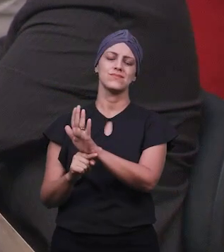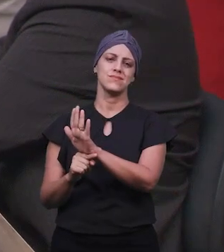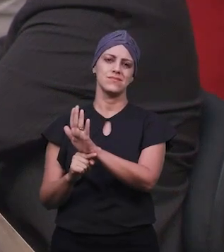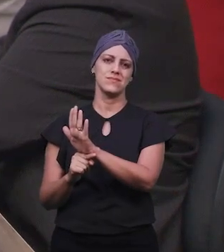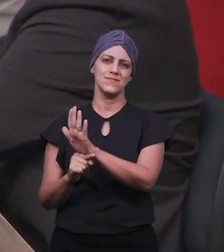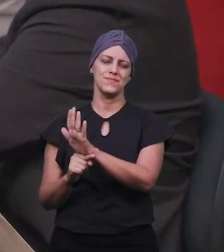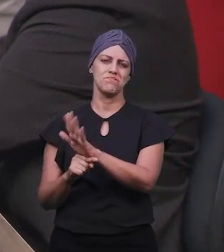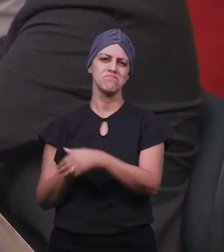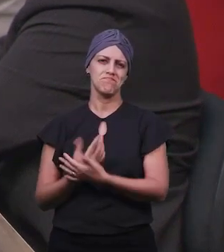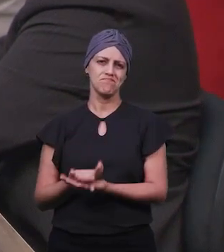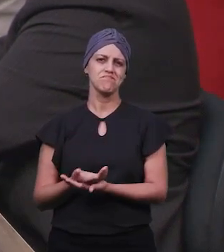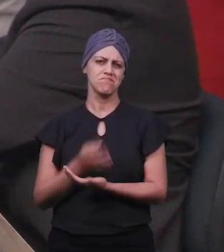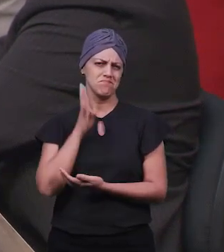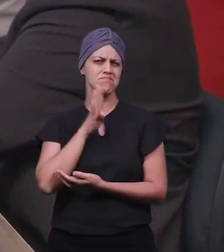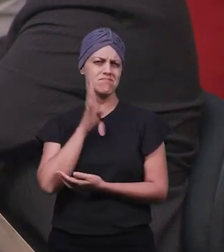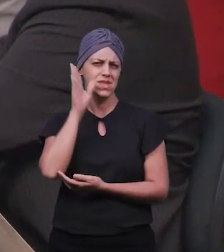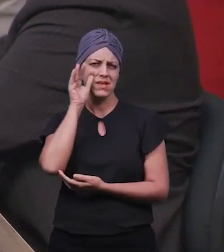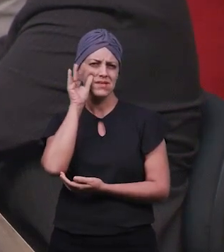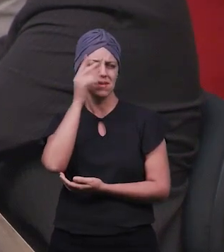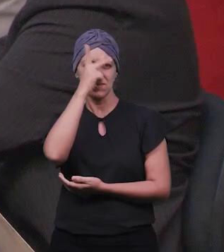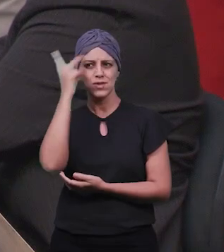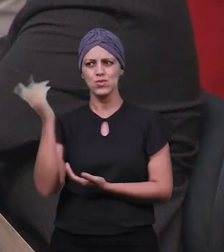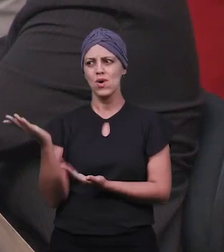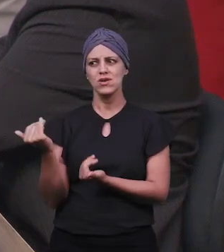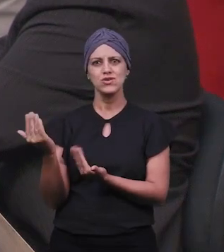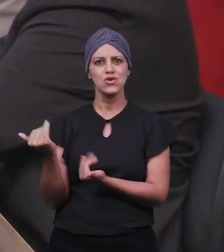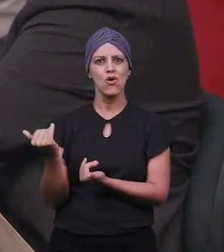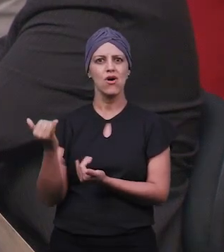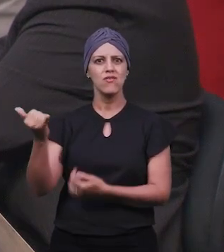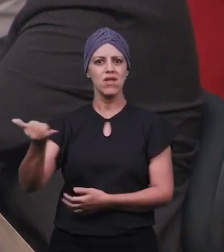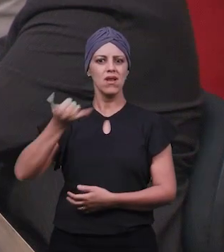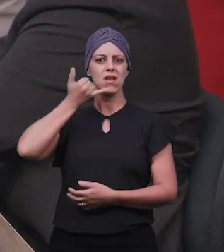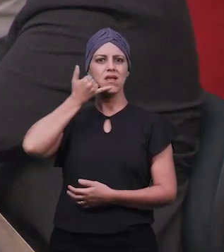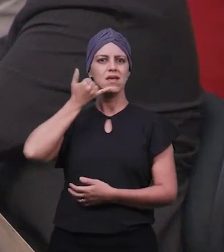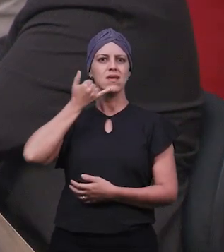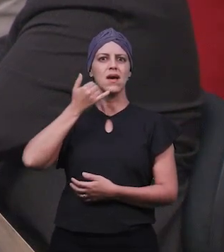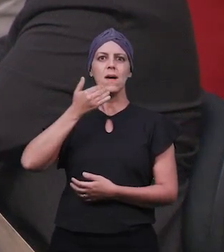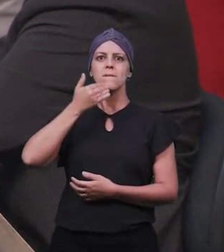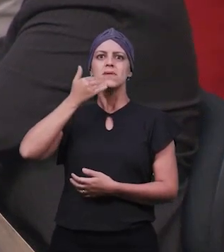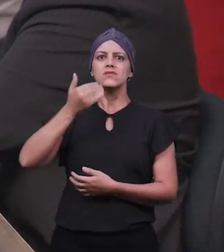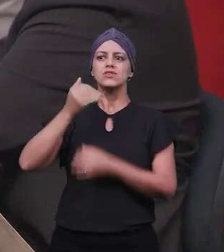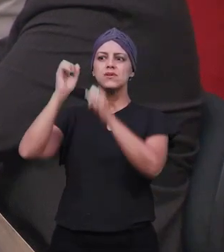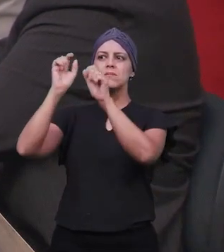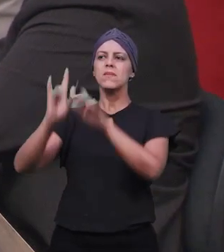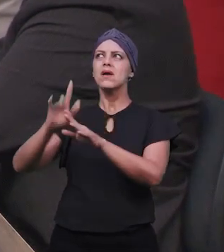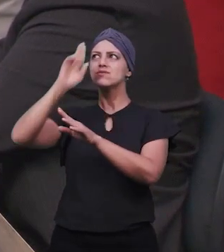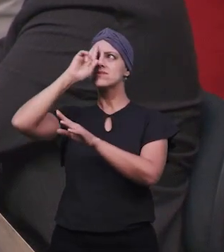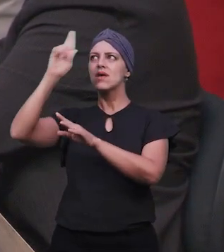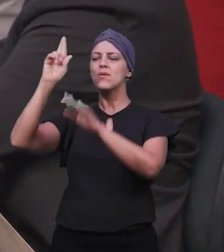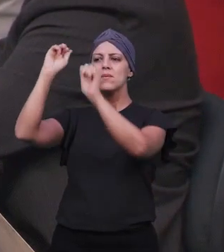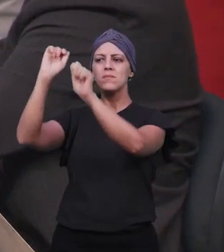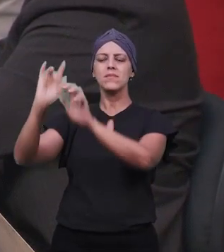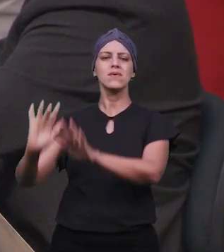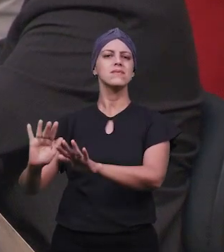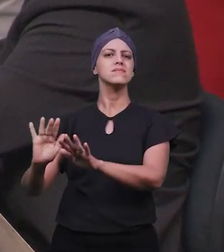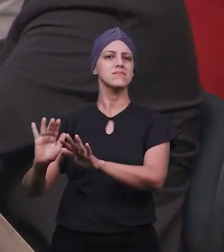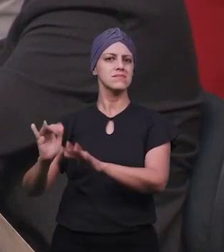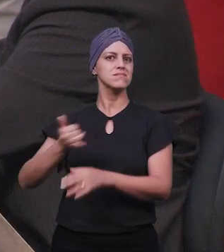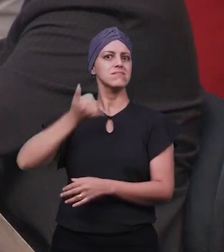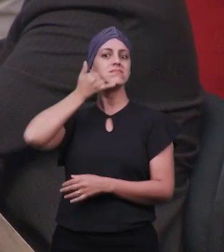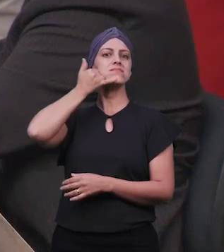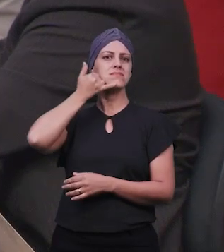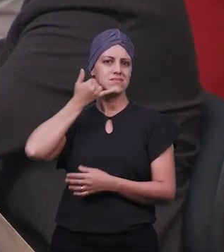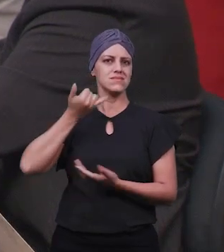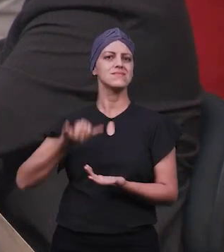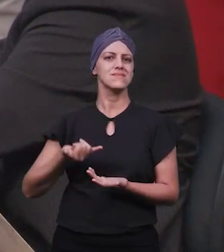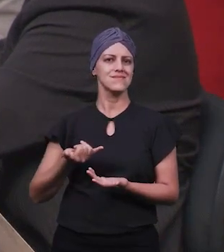atender. E interessante, né? Pessoas jovens se recorrerem ao Senhor. Ao senhor. Quando liga para o 0800,